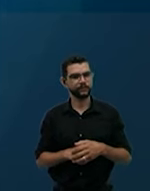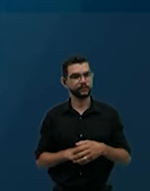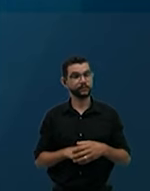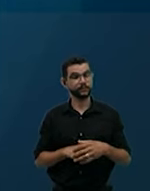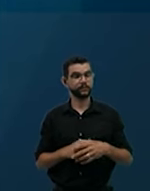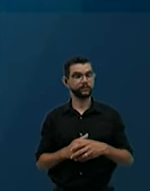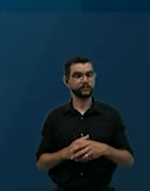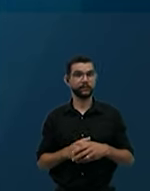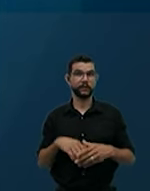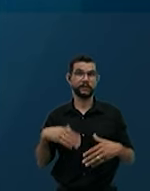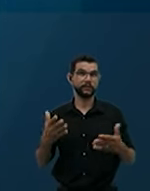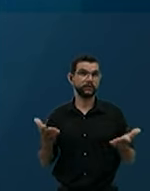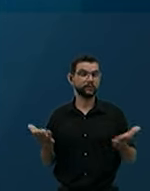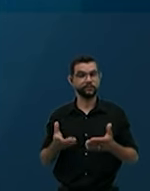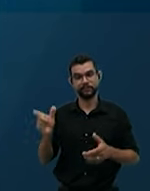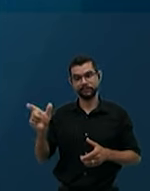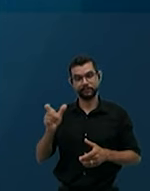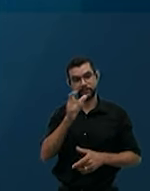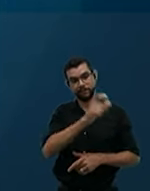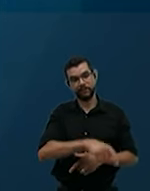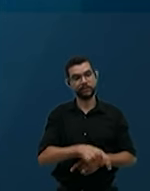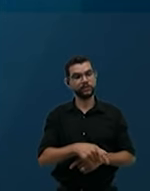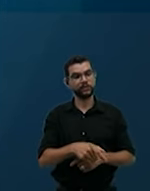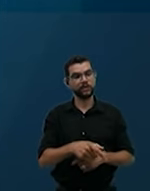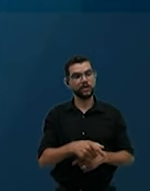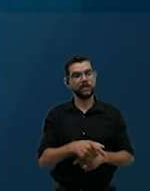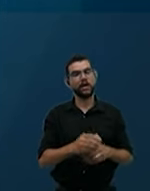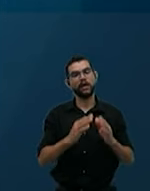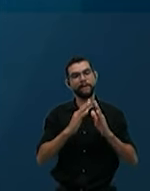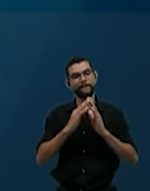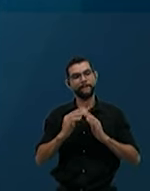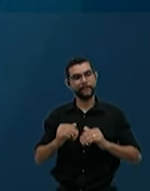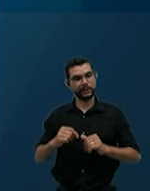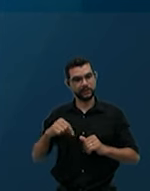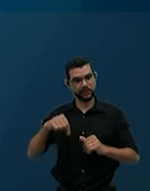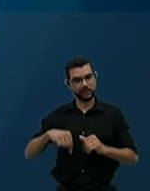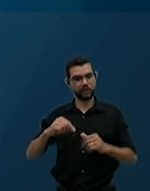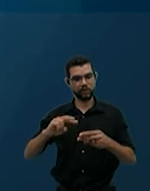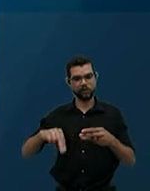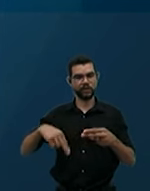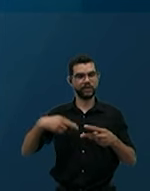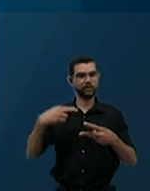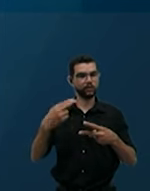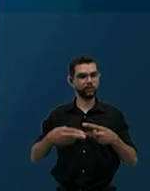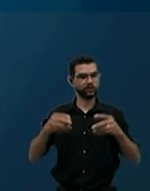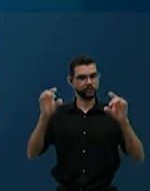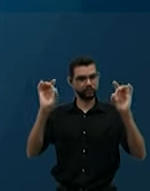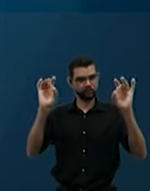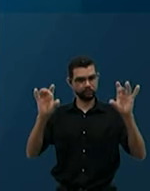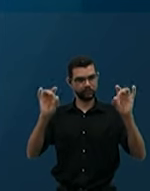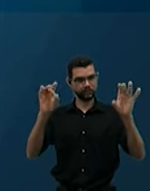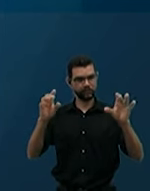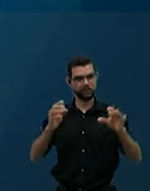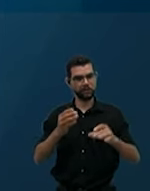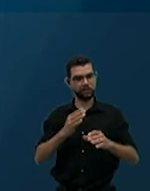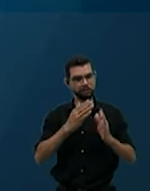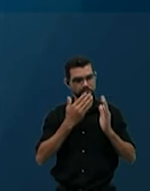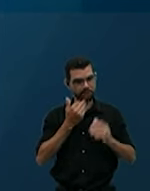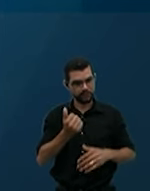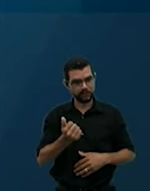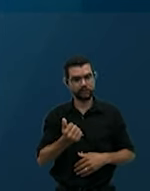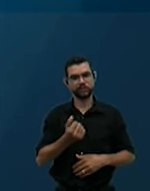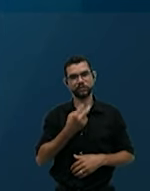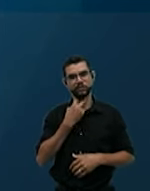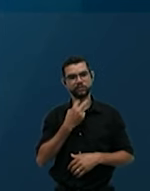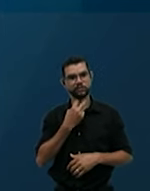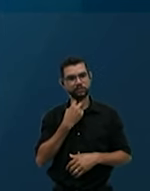especial, levantar esse questionamento. O Ministério Público observou, vigilante, que opinou no